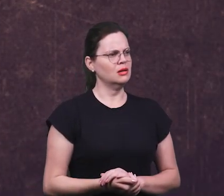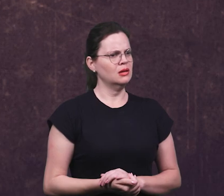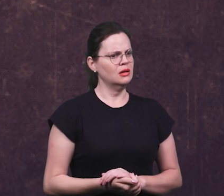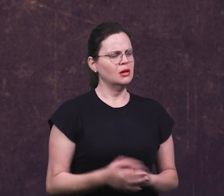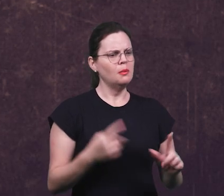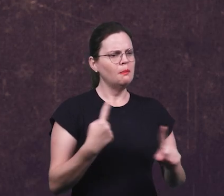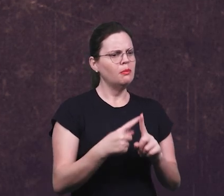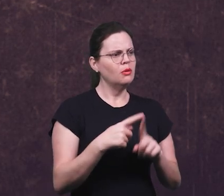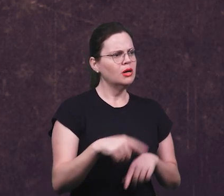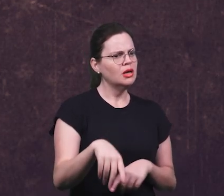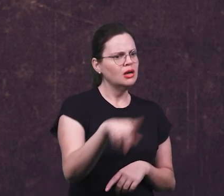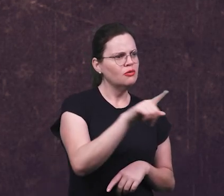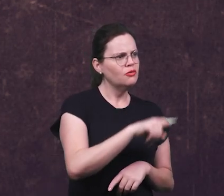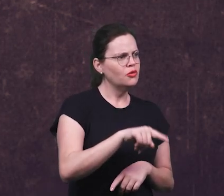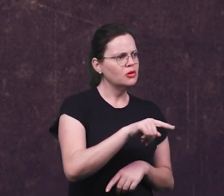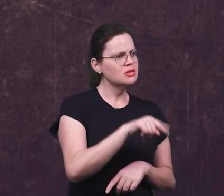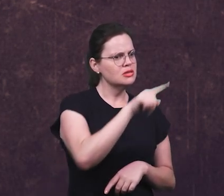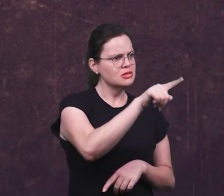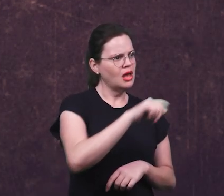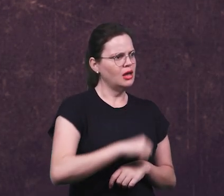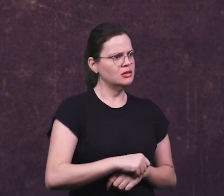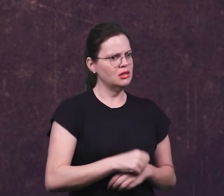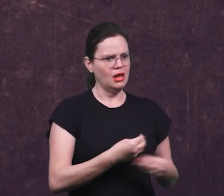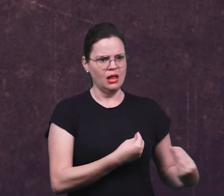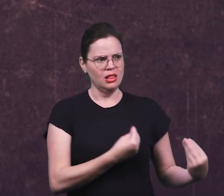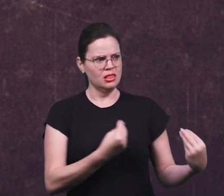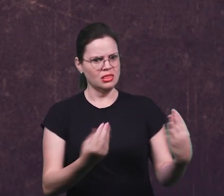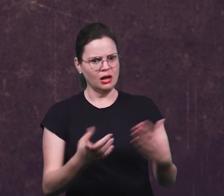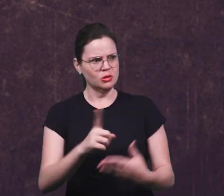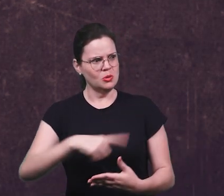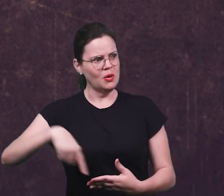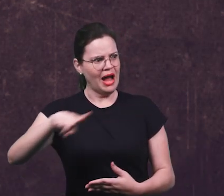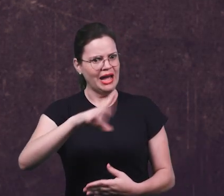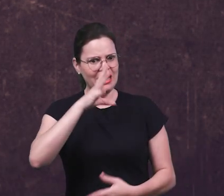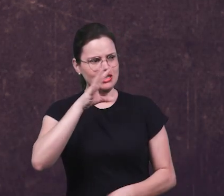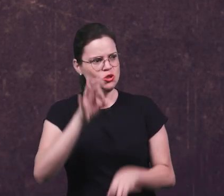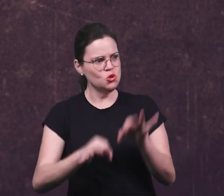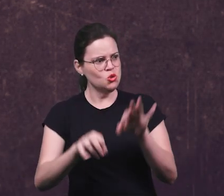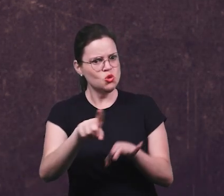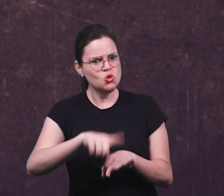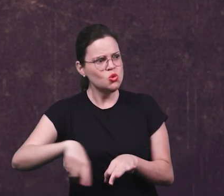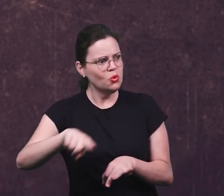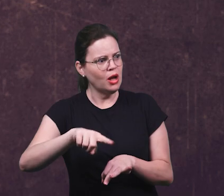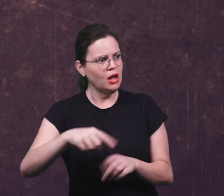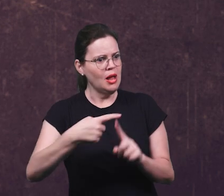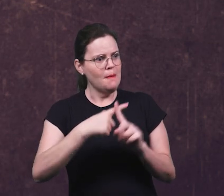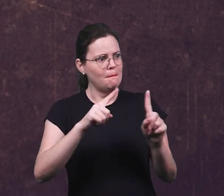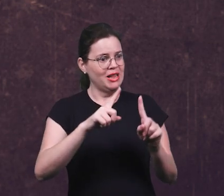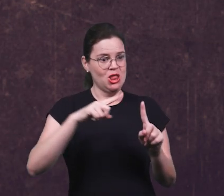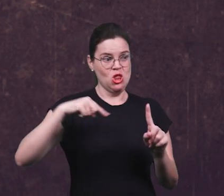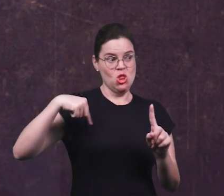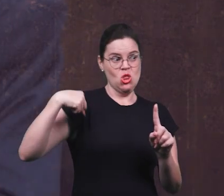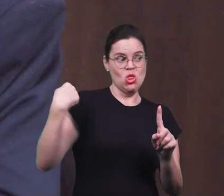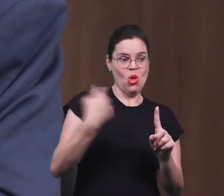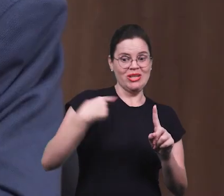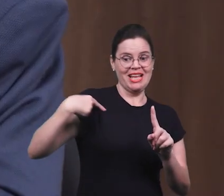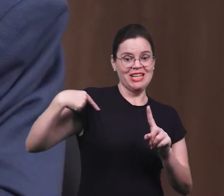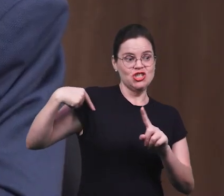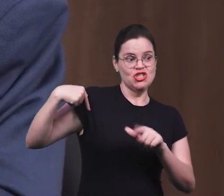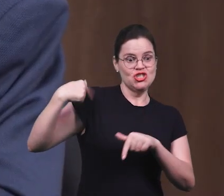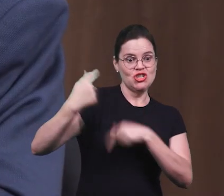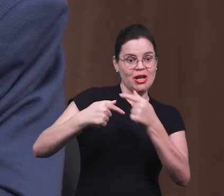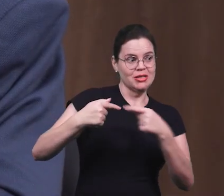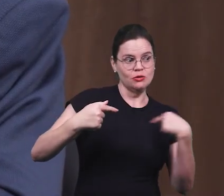pondo sobre a serviço dos discípulos um jugo que nem nossos pais puderam suportar, nem nós. Olha só, Pedro falou, nem